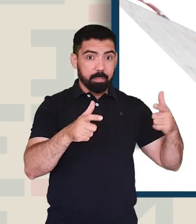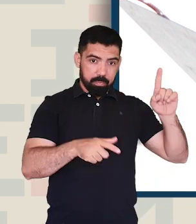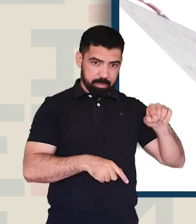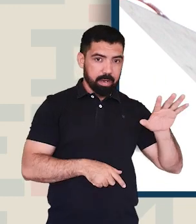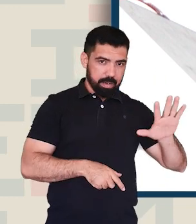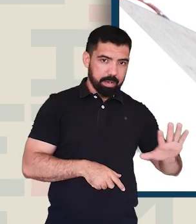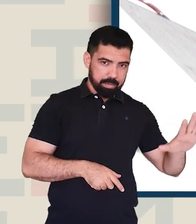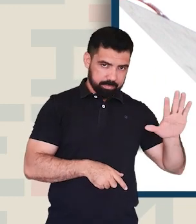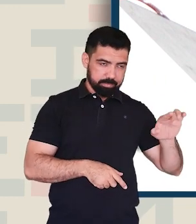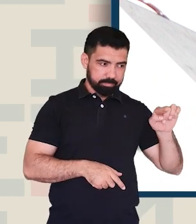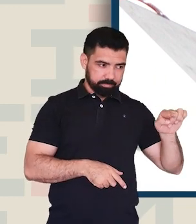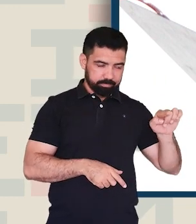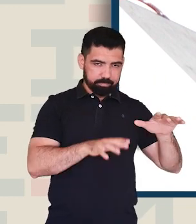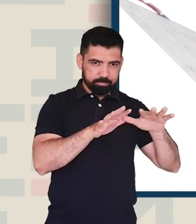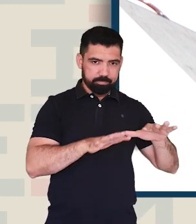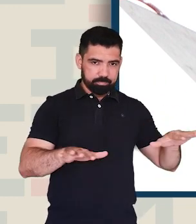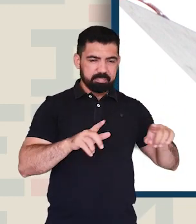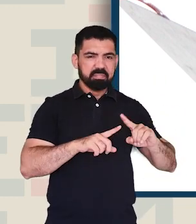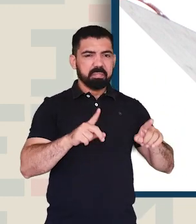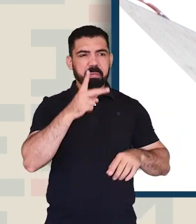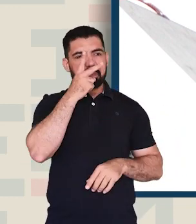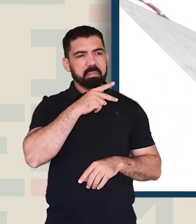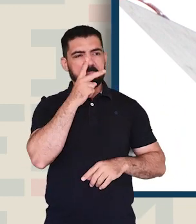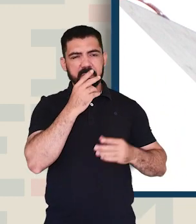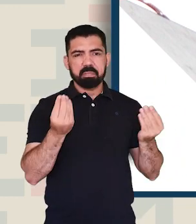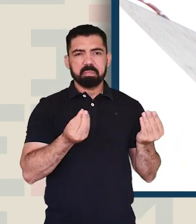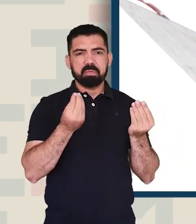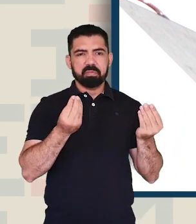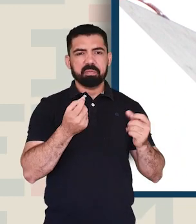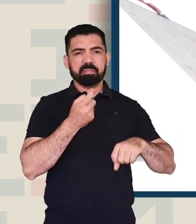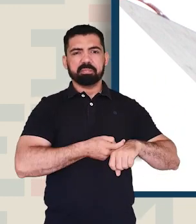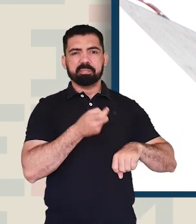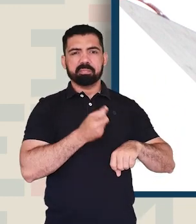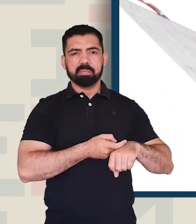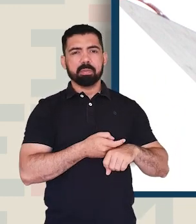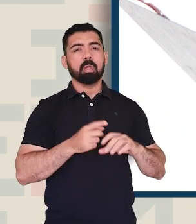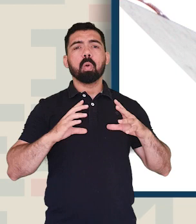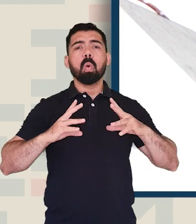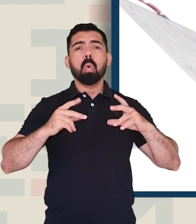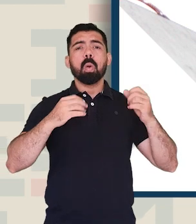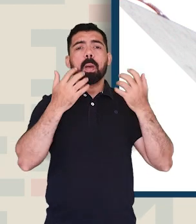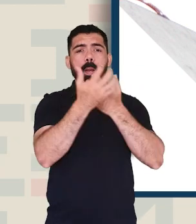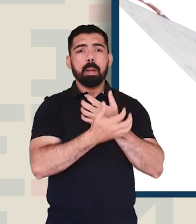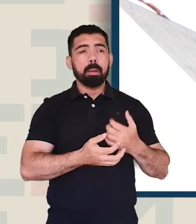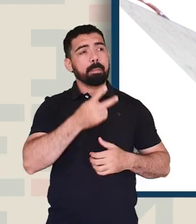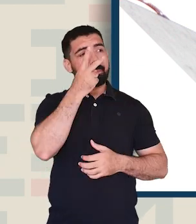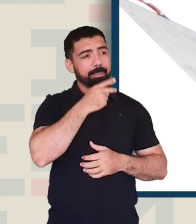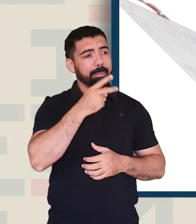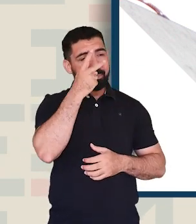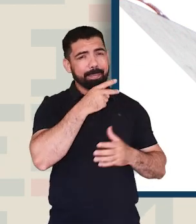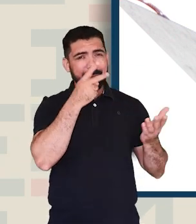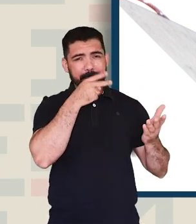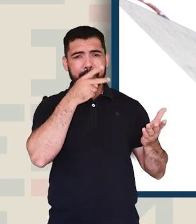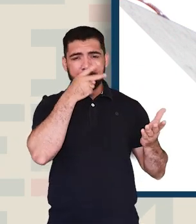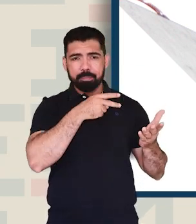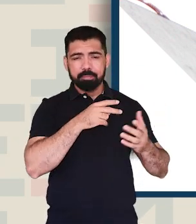nessa ordem, até porque ficaria muito careta e muito igual. Imagina se todas as músicas em dó fossem...